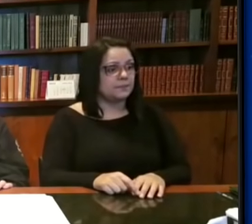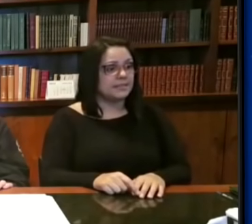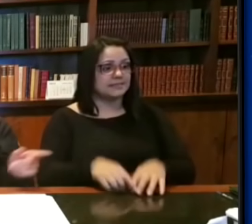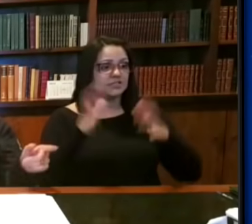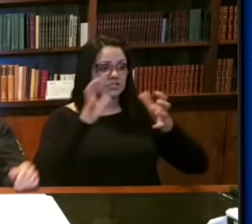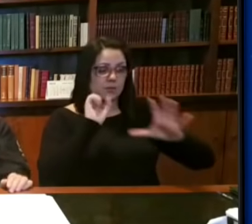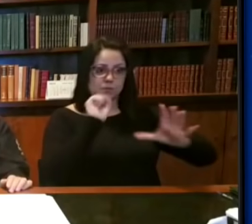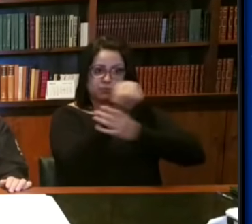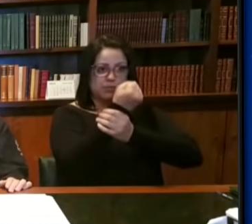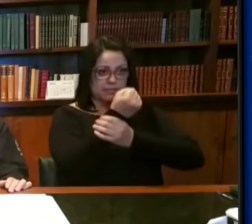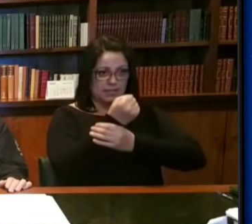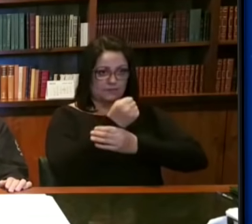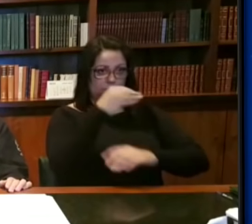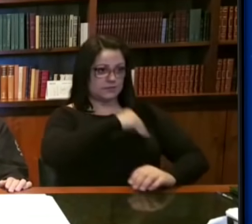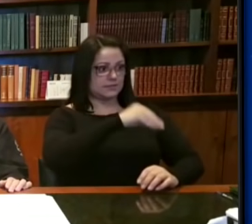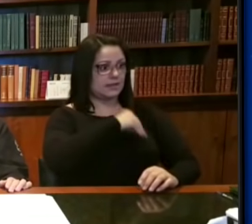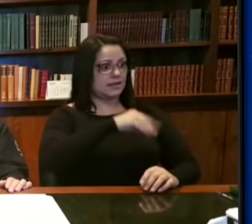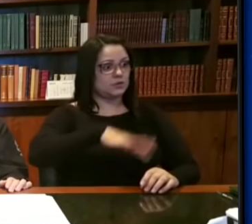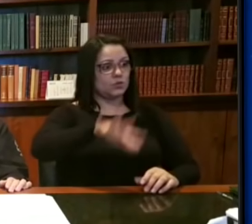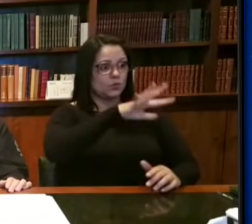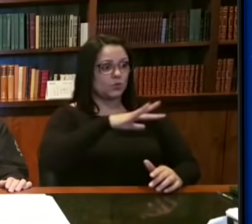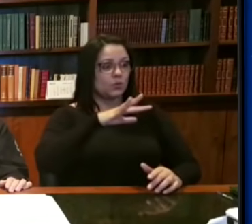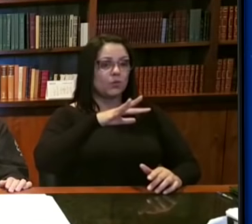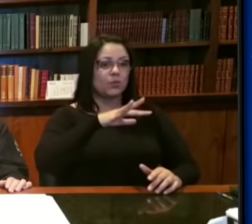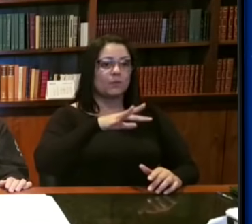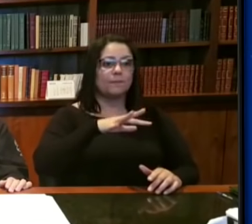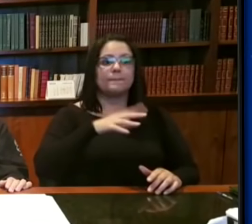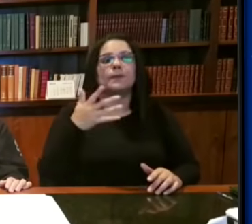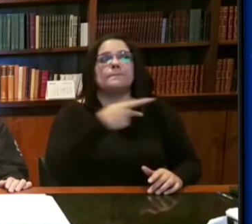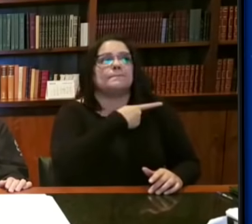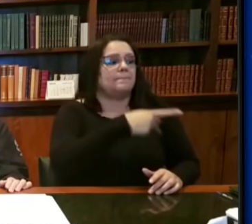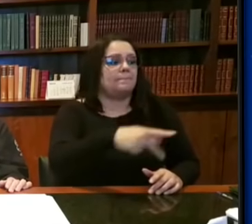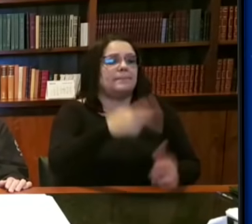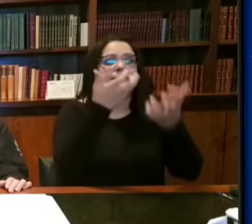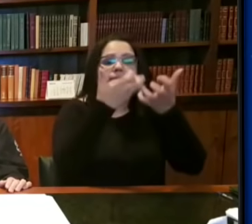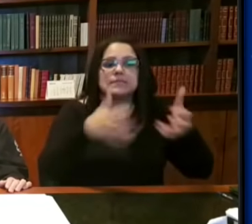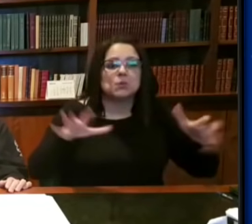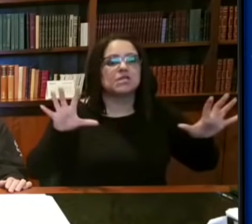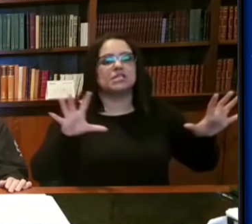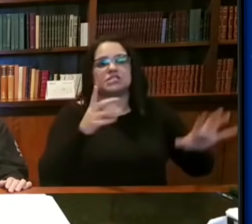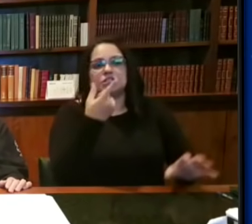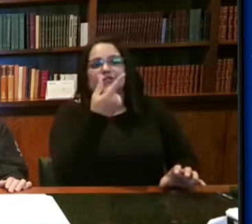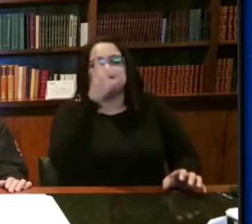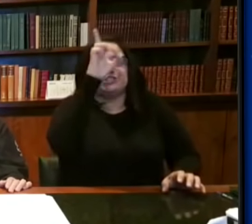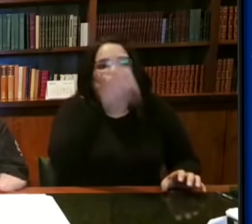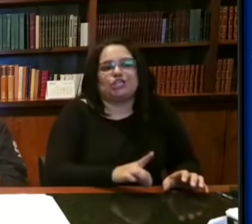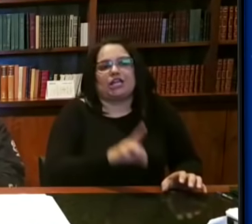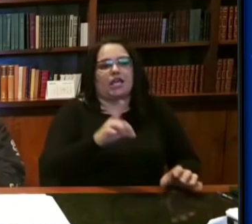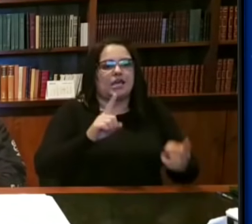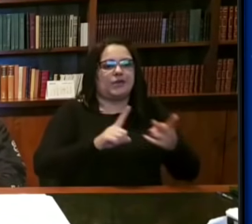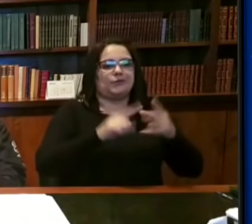segurou o salário do setor público esse ano e o ano que vem. Quer dizer, o presidente não quis atingir nenhum direito adquirido, reduzir salário de